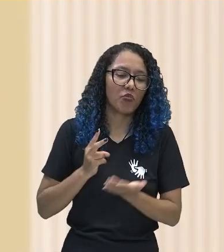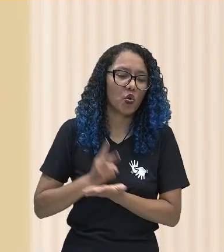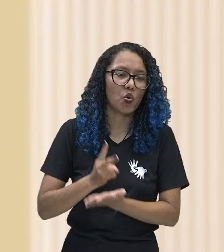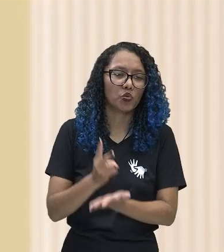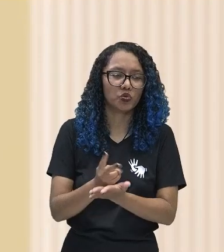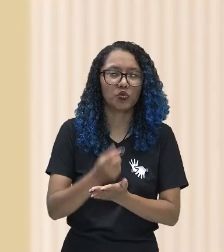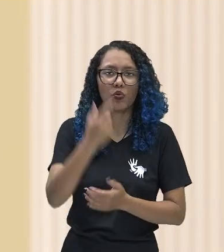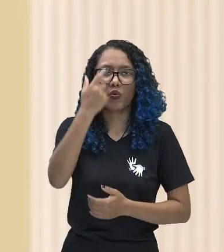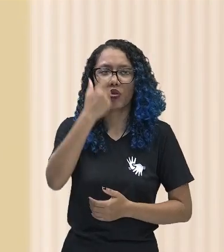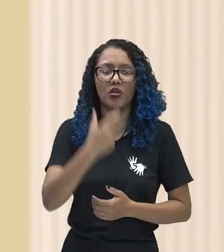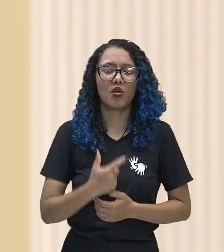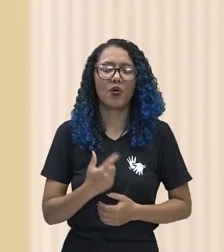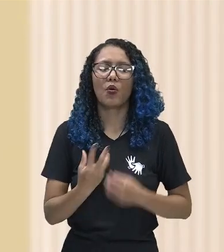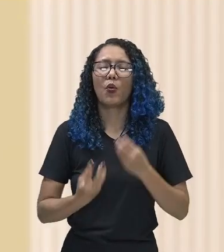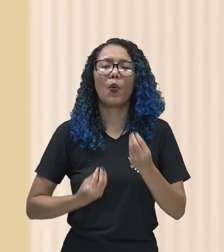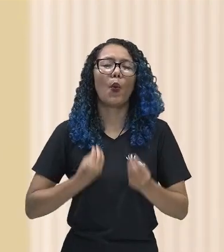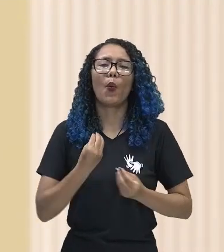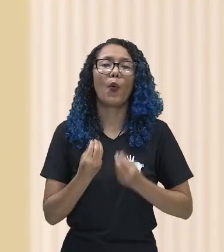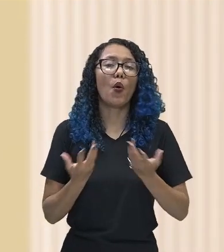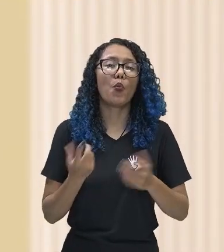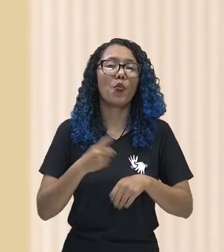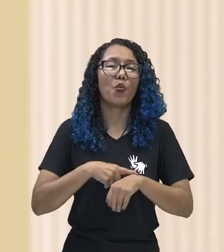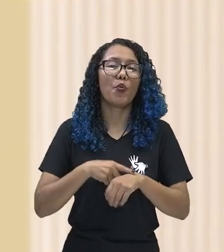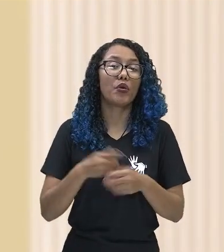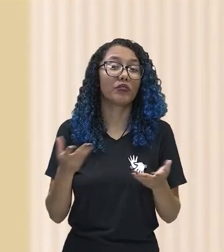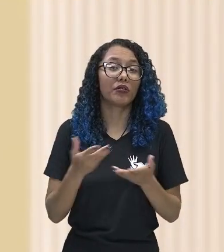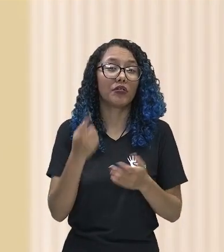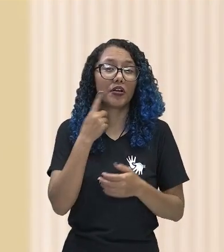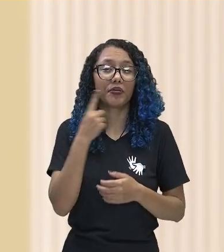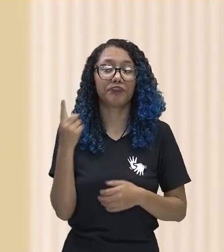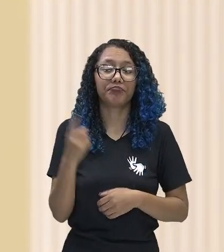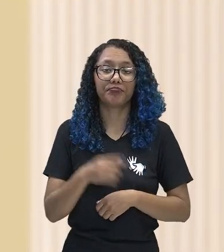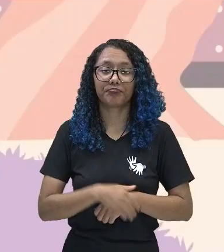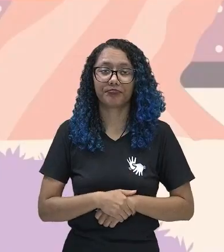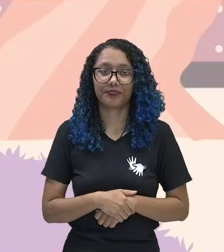estou agora? Como eu estou nesse momento? Vamos assistir o nosso vídeo?